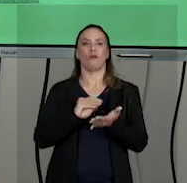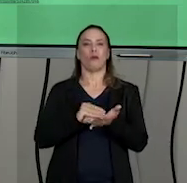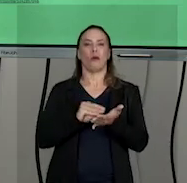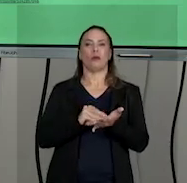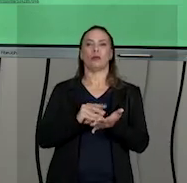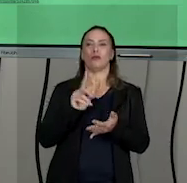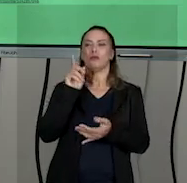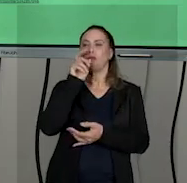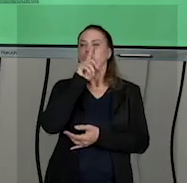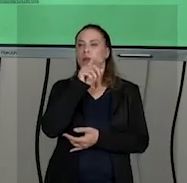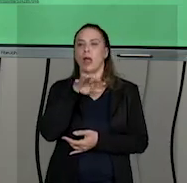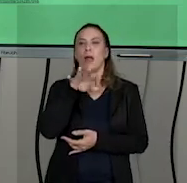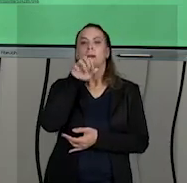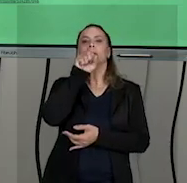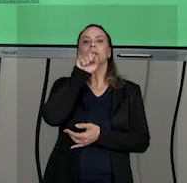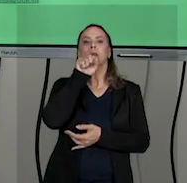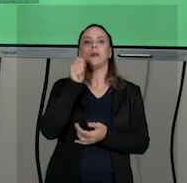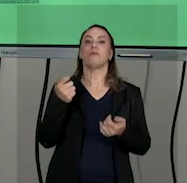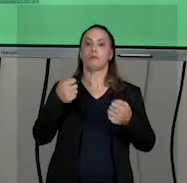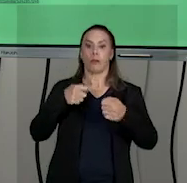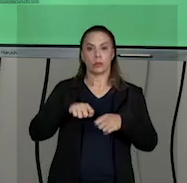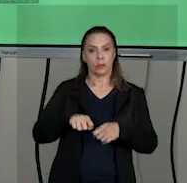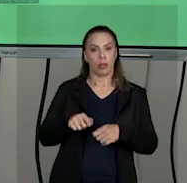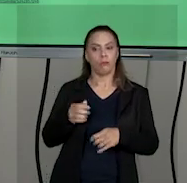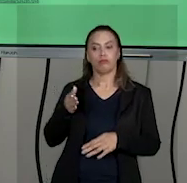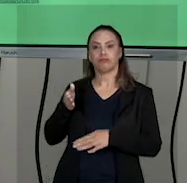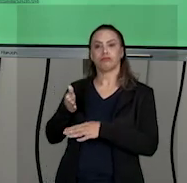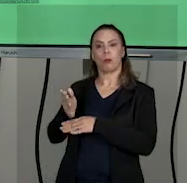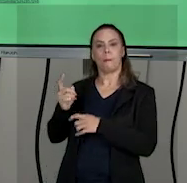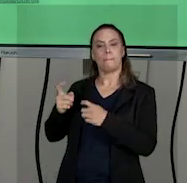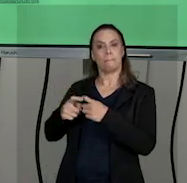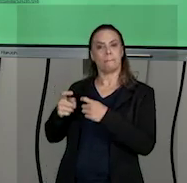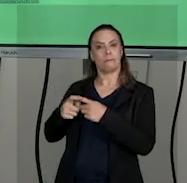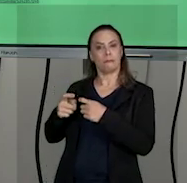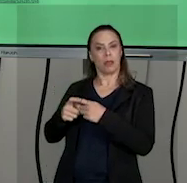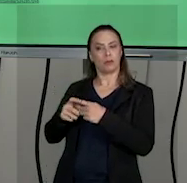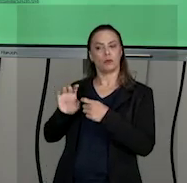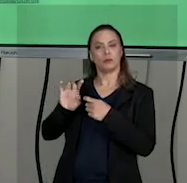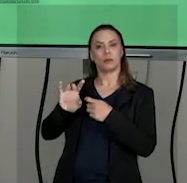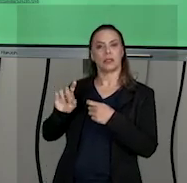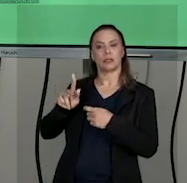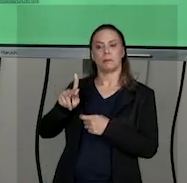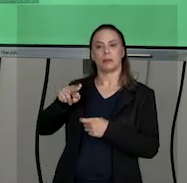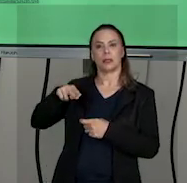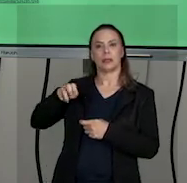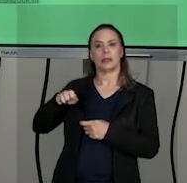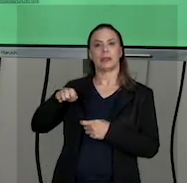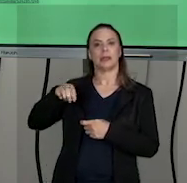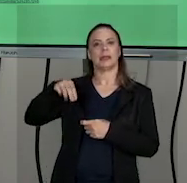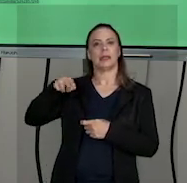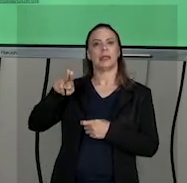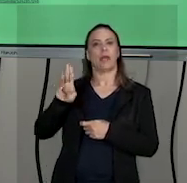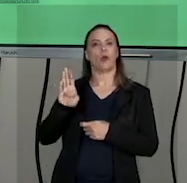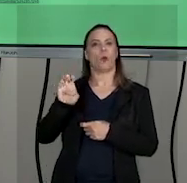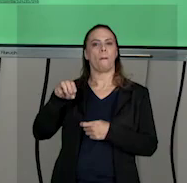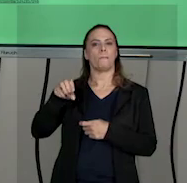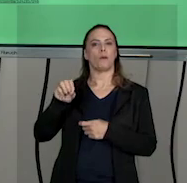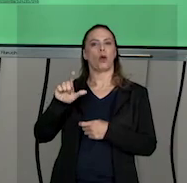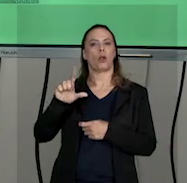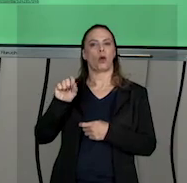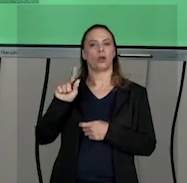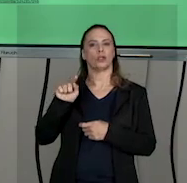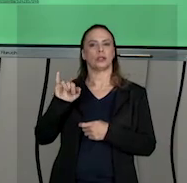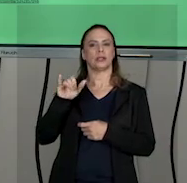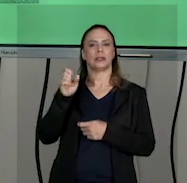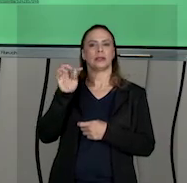um pneumologista, que vai avaliar a sua capacidade pulmonar. São alguns testes que a gente realiza